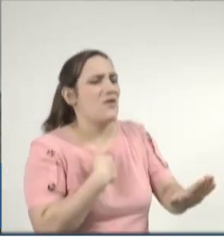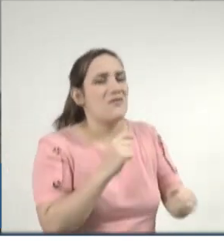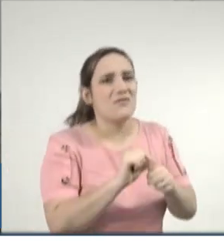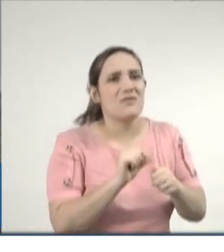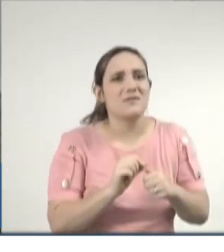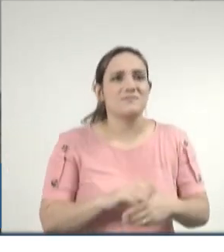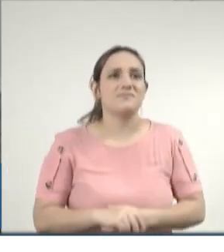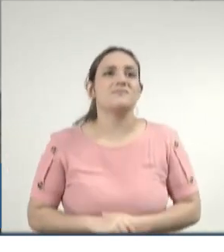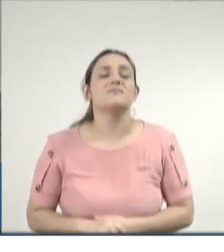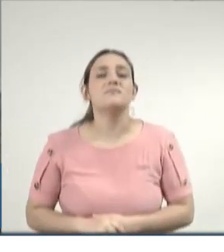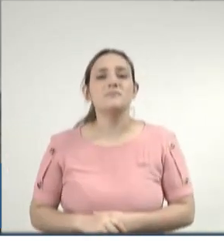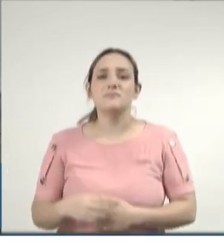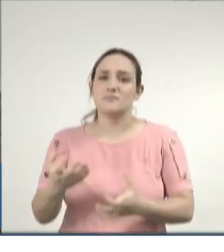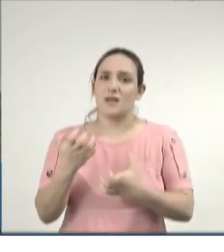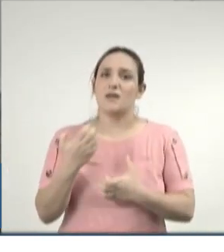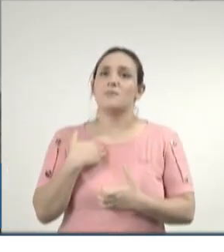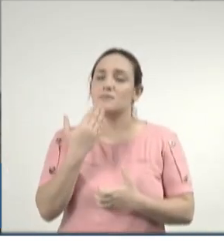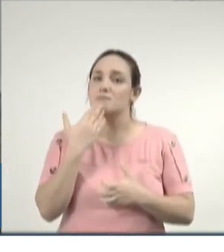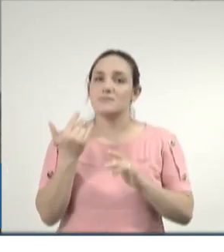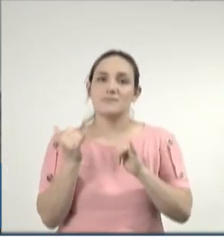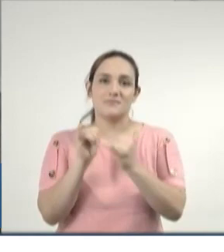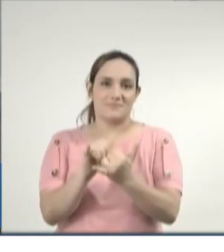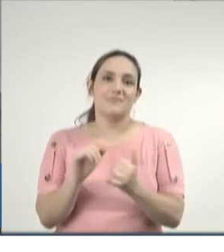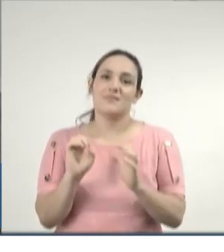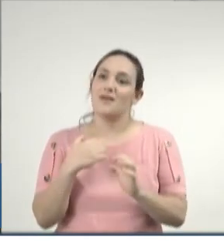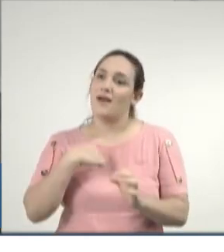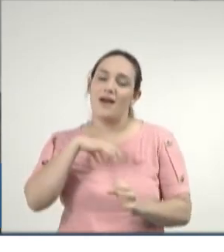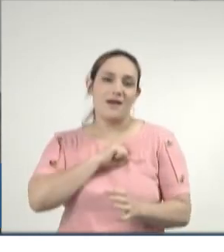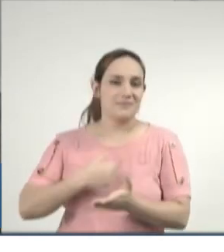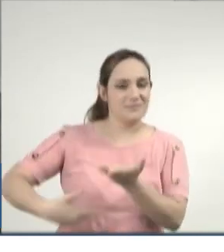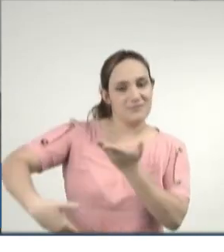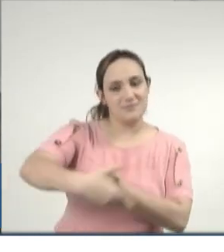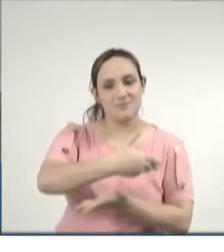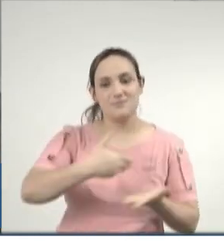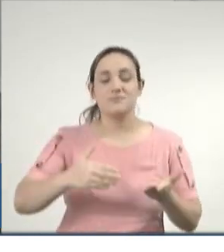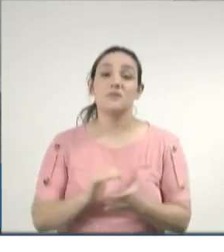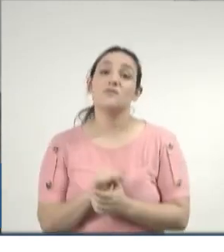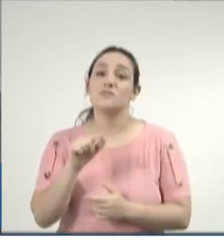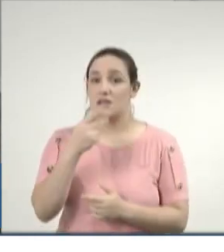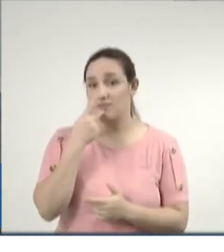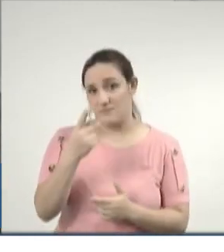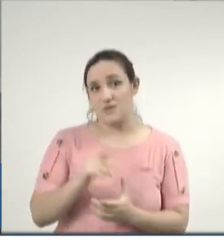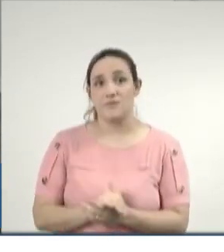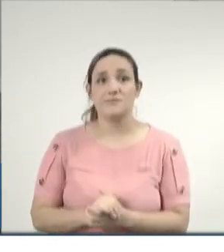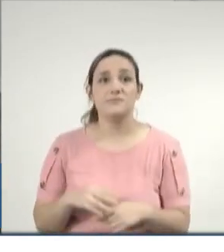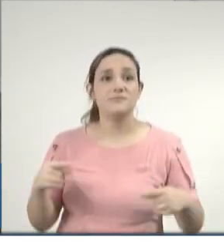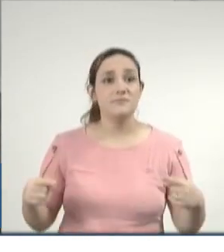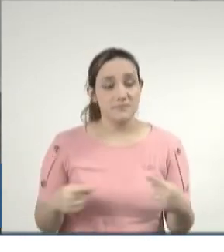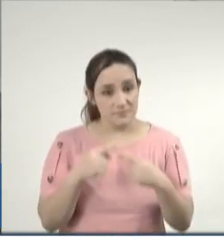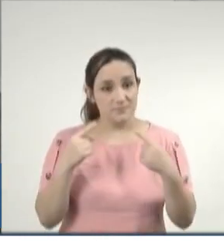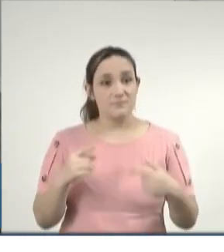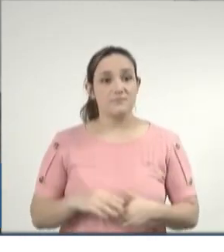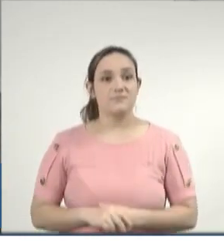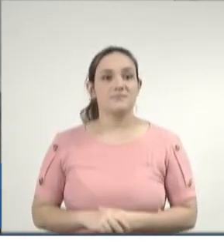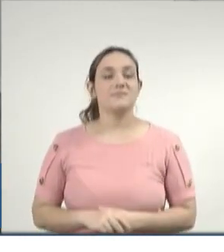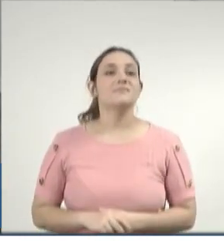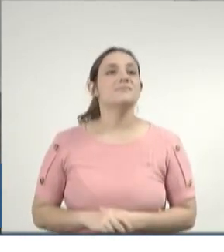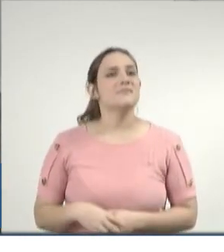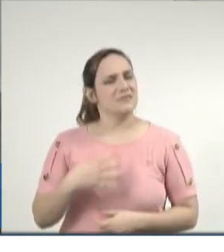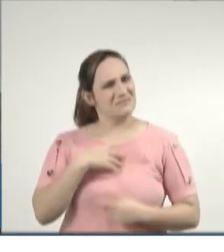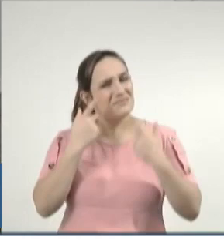Doutora, você me permite? Claro. Tô adorando a interação. Vamos lá. Só que tocou num ponto aí que eu senti vergonha de mim